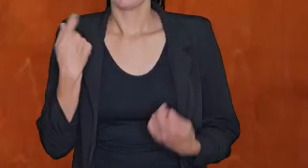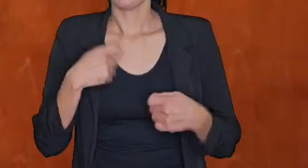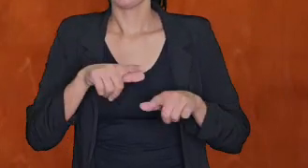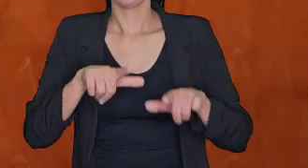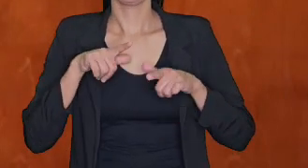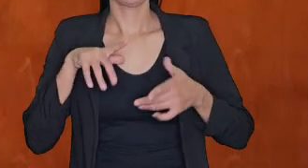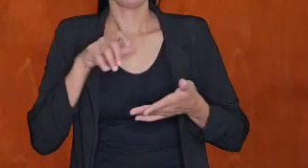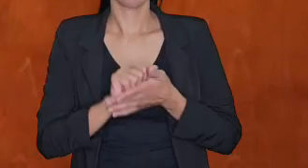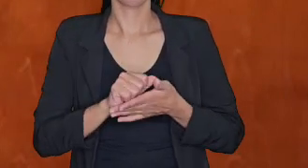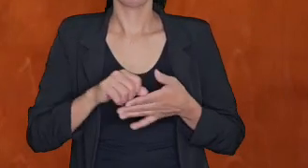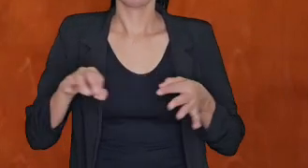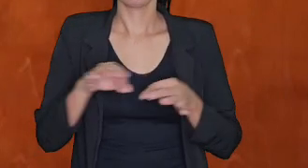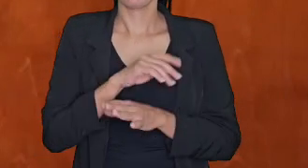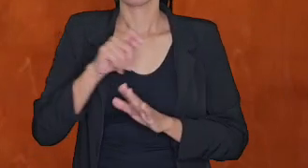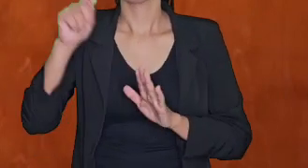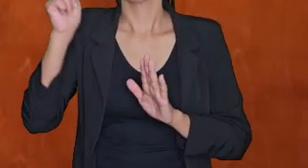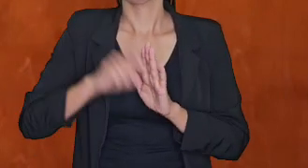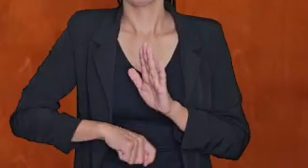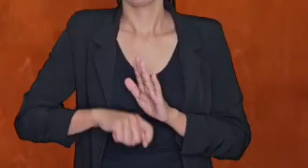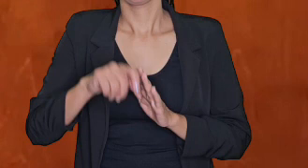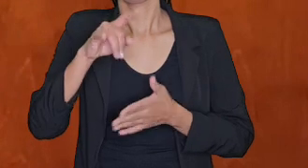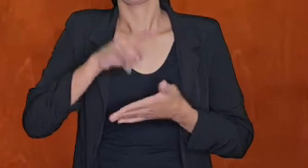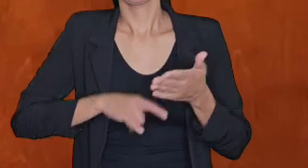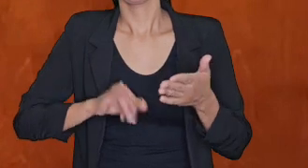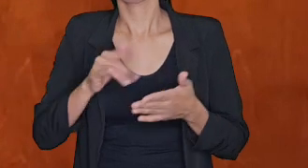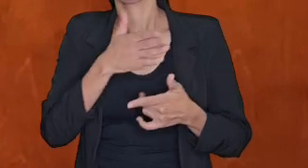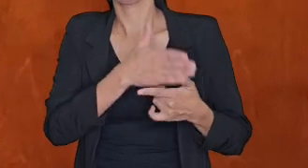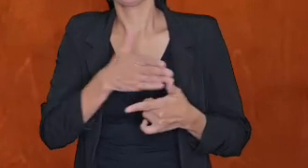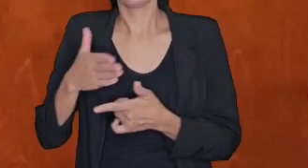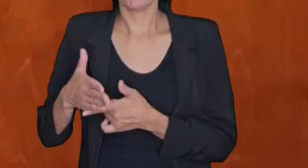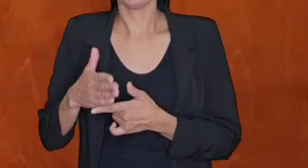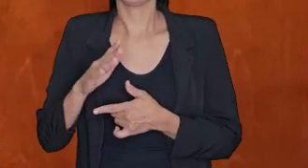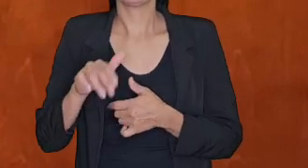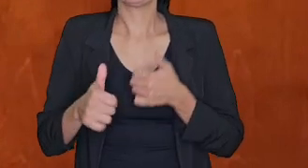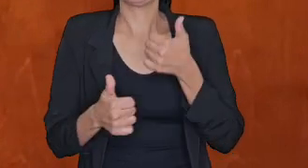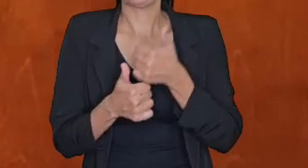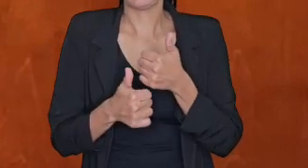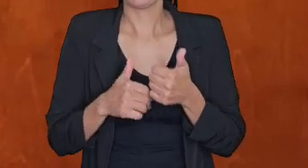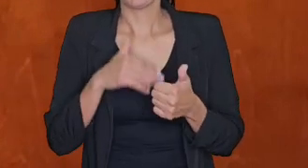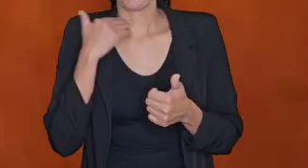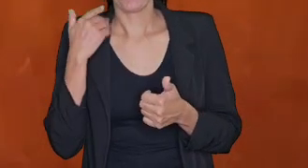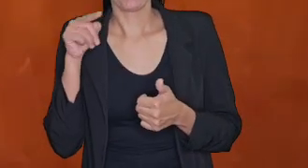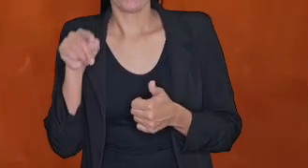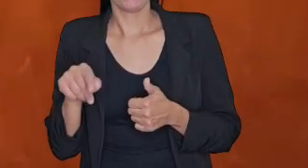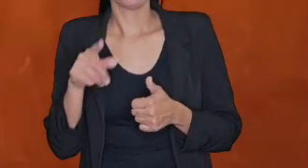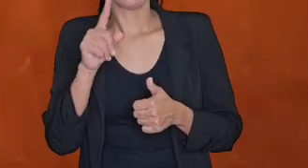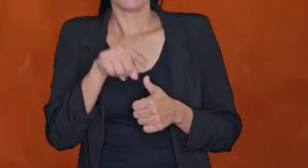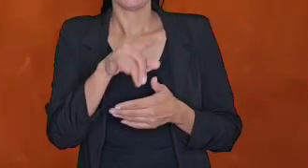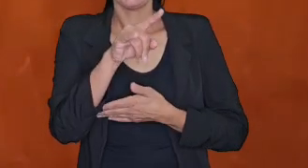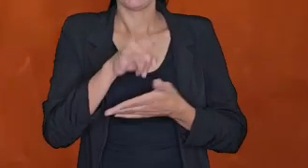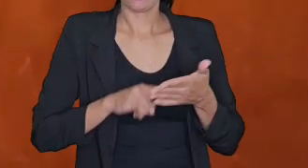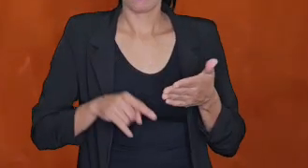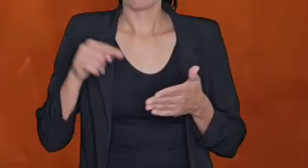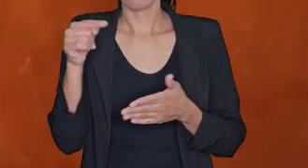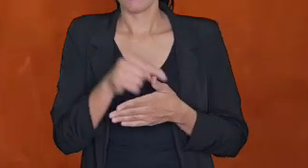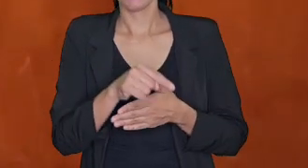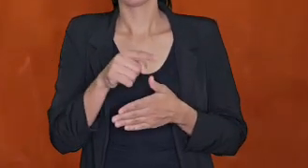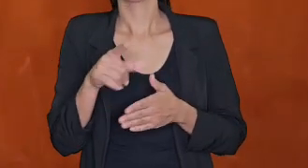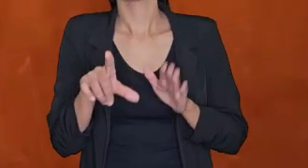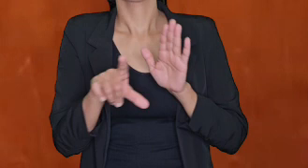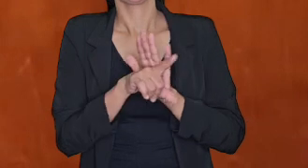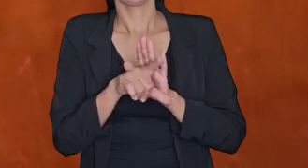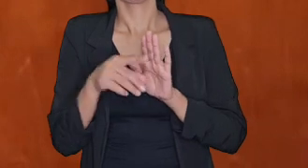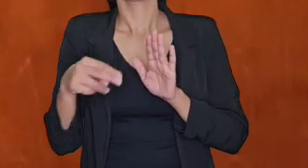RFB-PGFN, que dispensa certidões de comprovação da regularidade fiscal em inventário e partilha decorrentes de sucessão